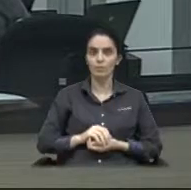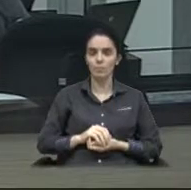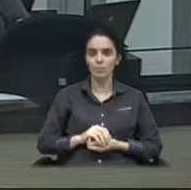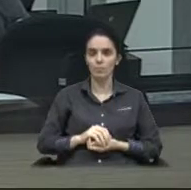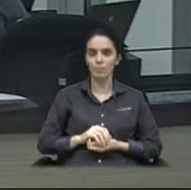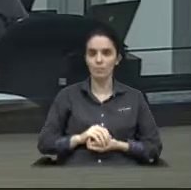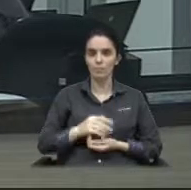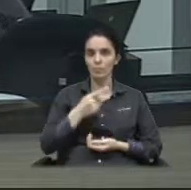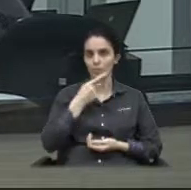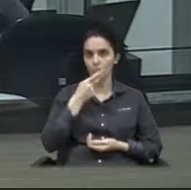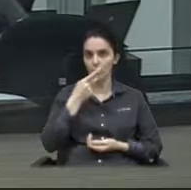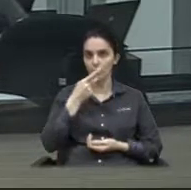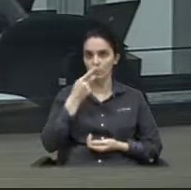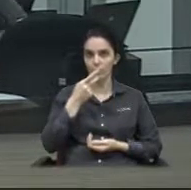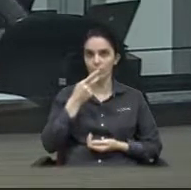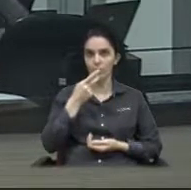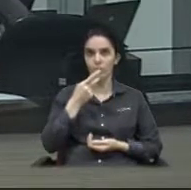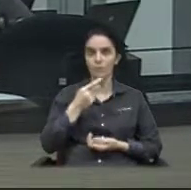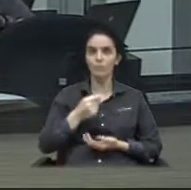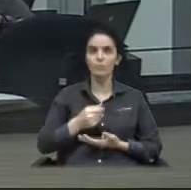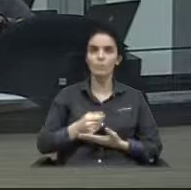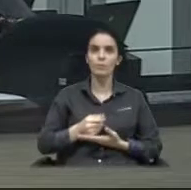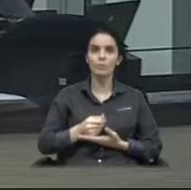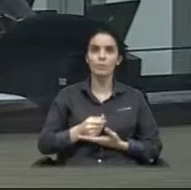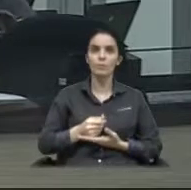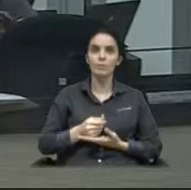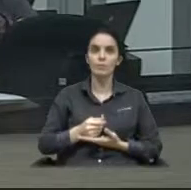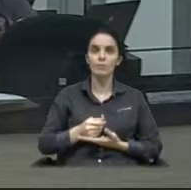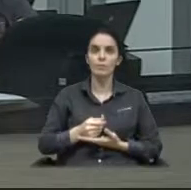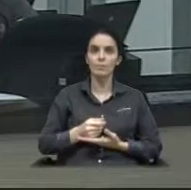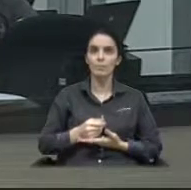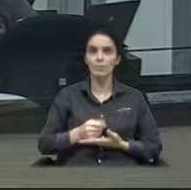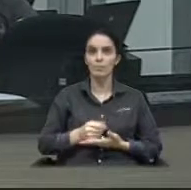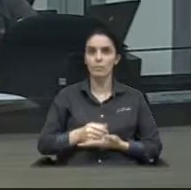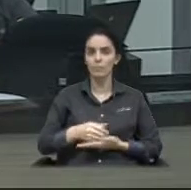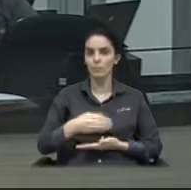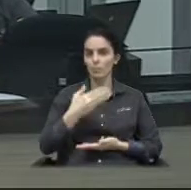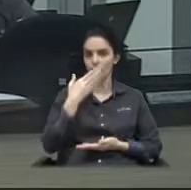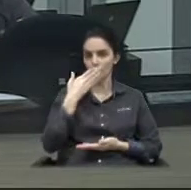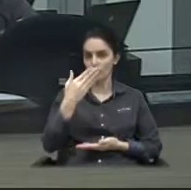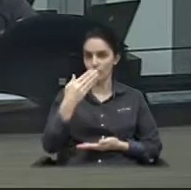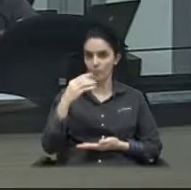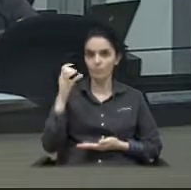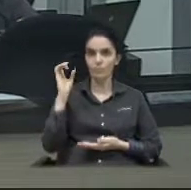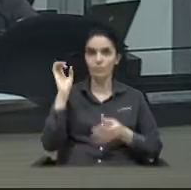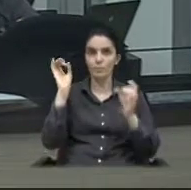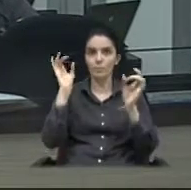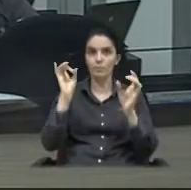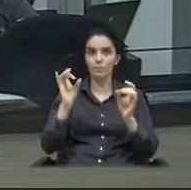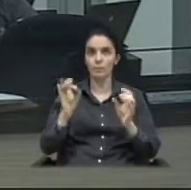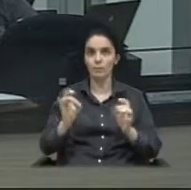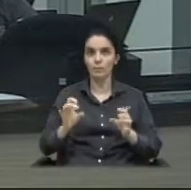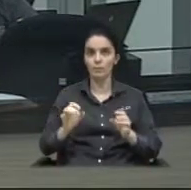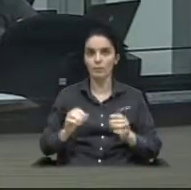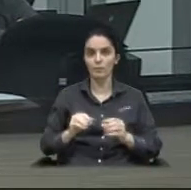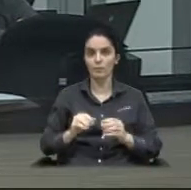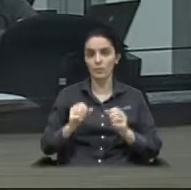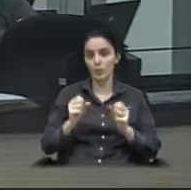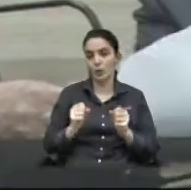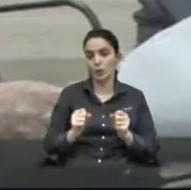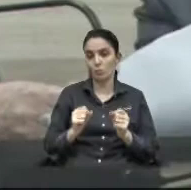retificar que eu não assinei o requerimento de pedido de urgência especial. Penso que tenha havido algum equívoco.